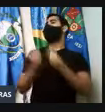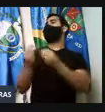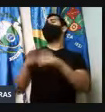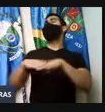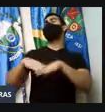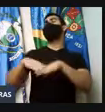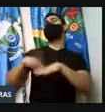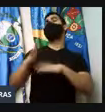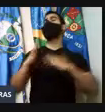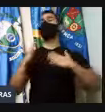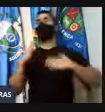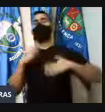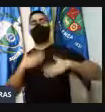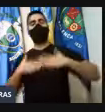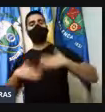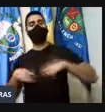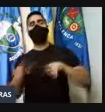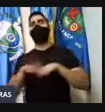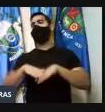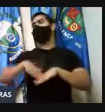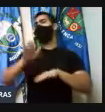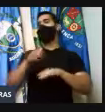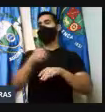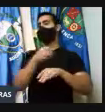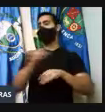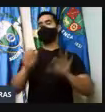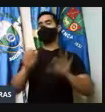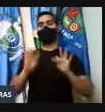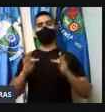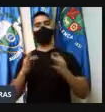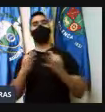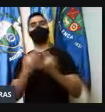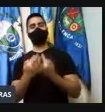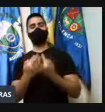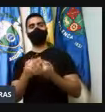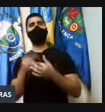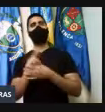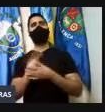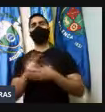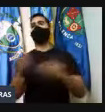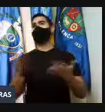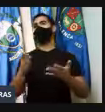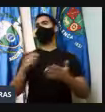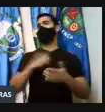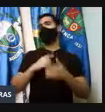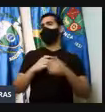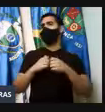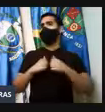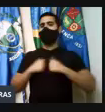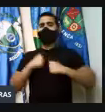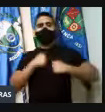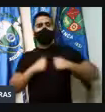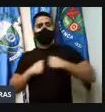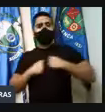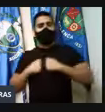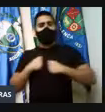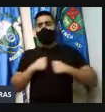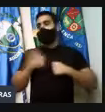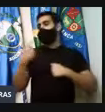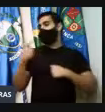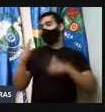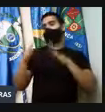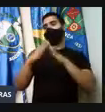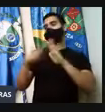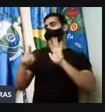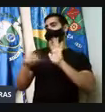maior tranquilidade para mais de 100 famílias valencianas que hoje passam pela agonia de não ter um imóvel